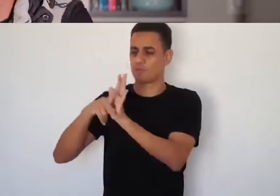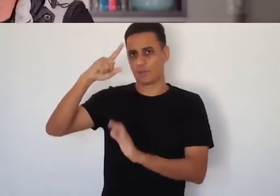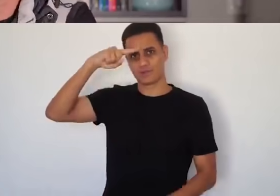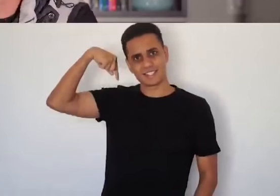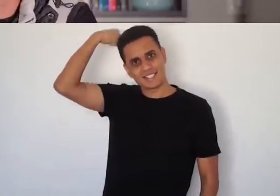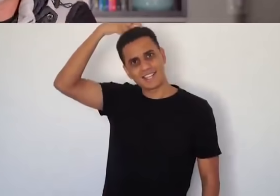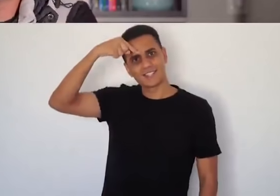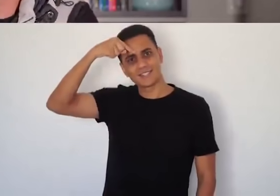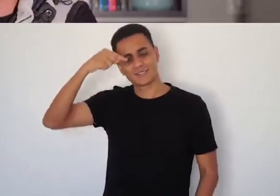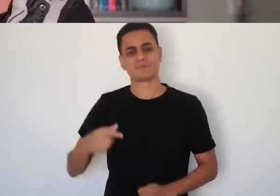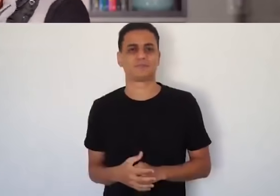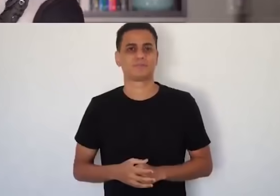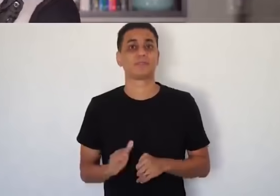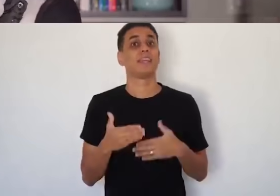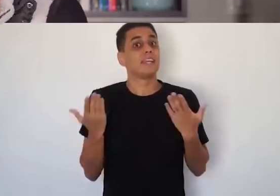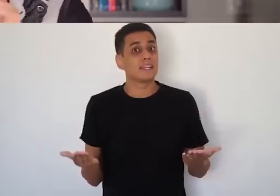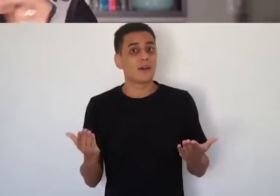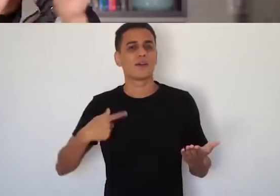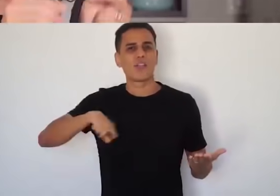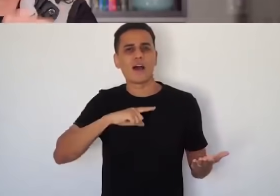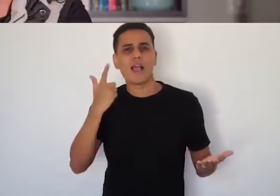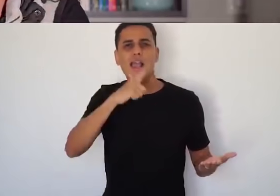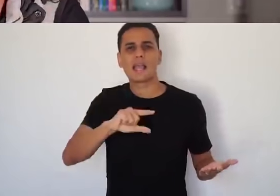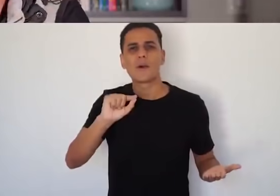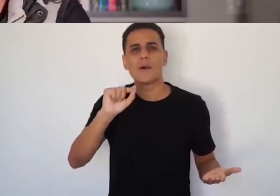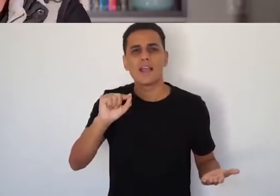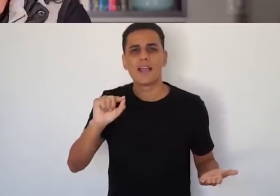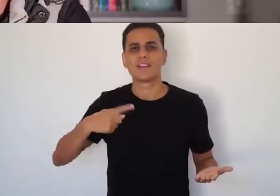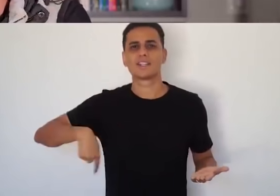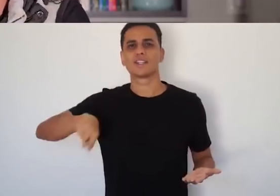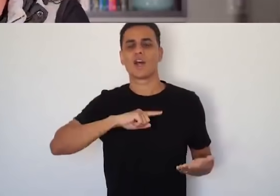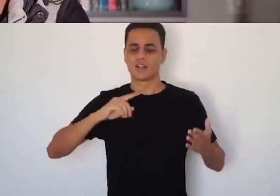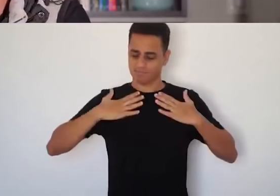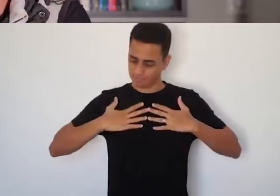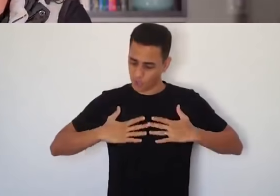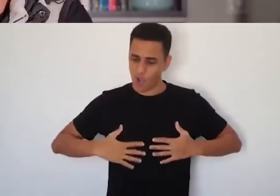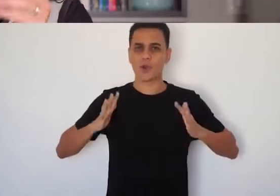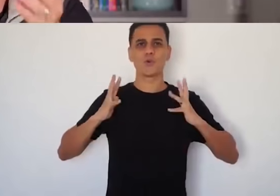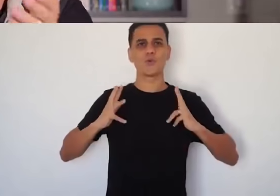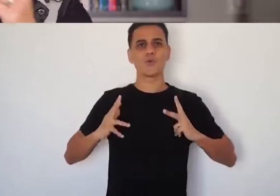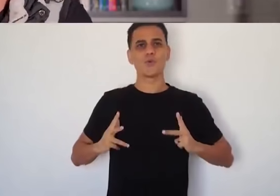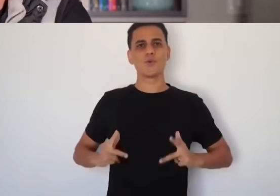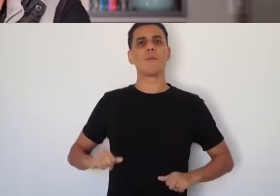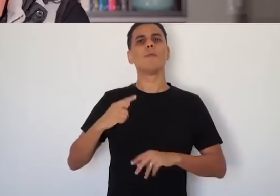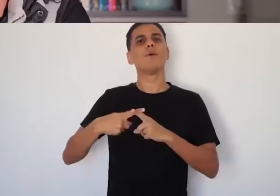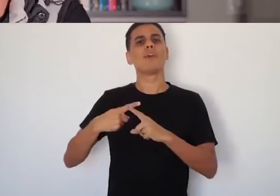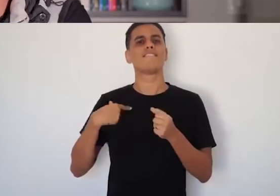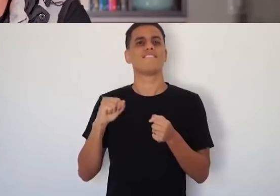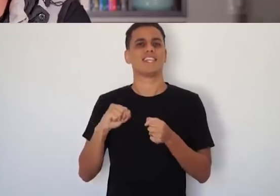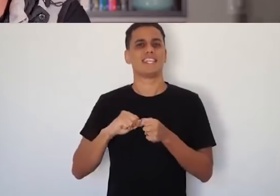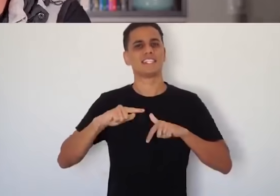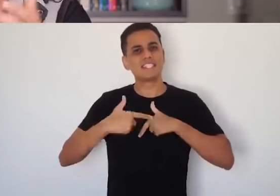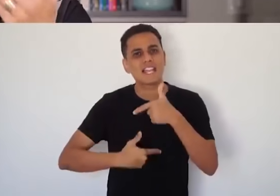realmente que é prática e que evidencia aquilo que nós dizemos crer. Eu quero que você olhe para você hoje,